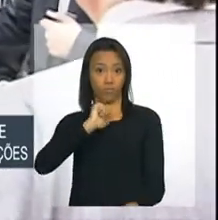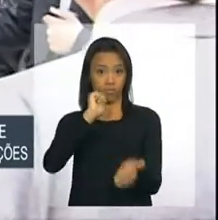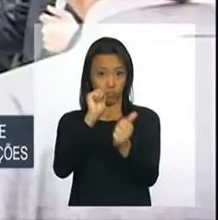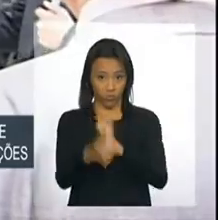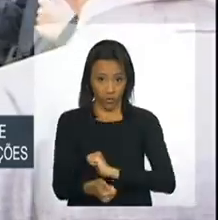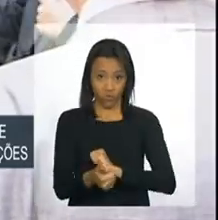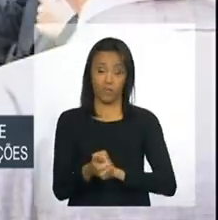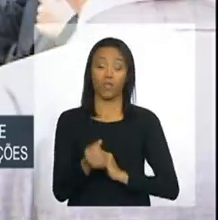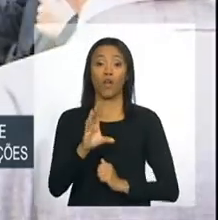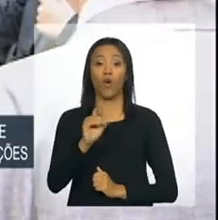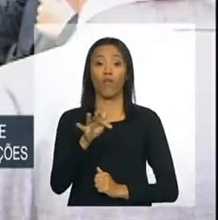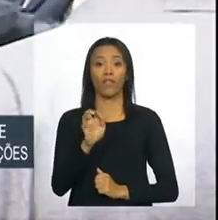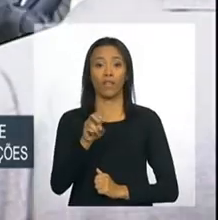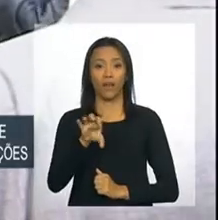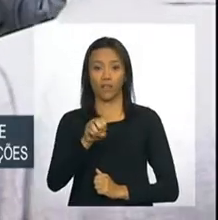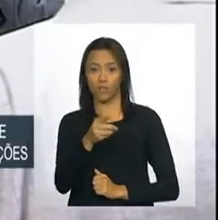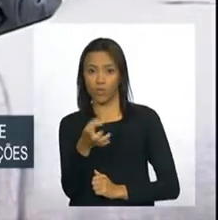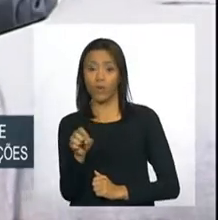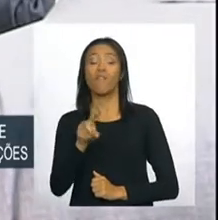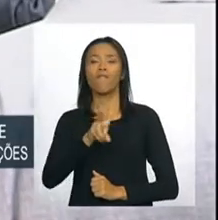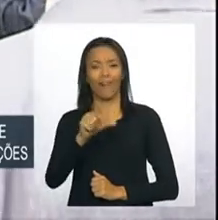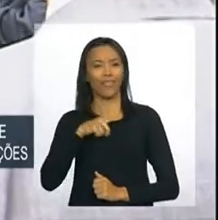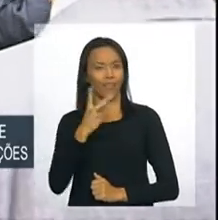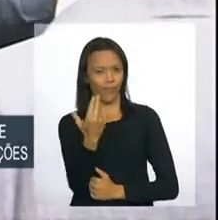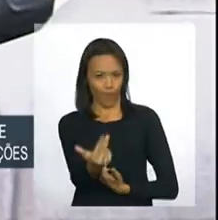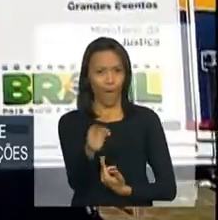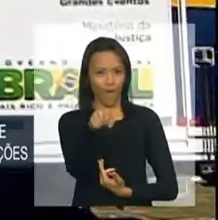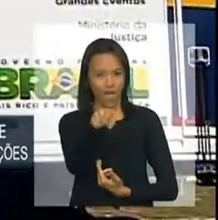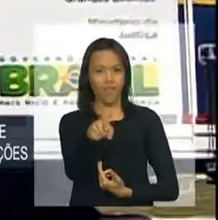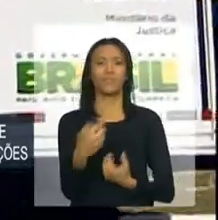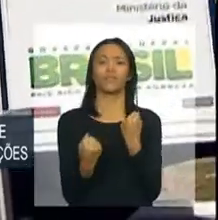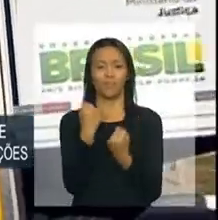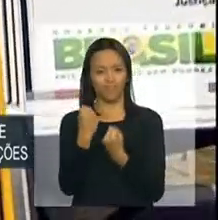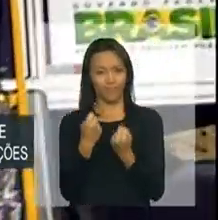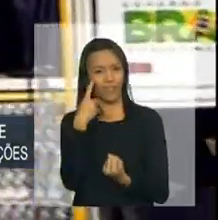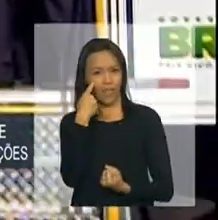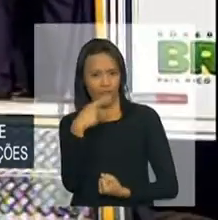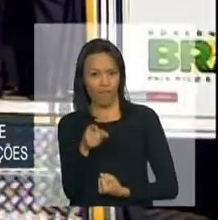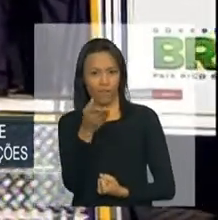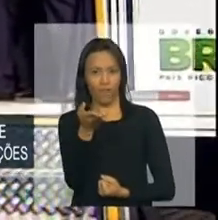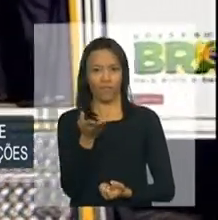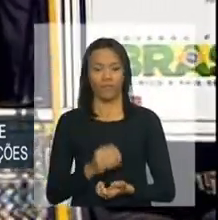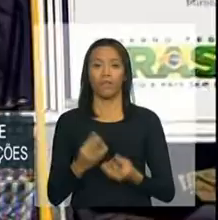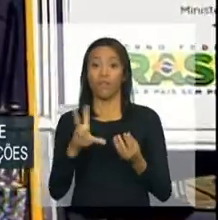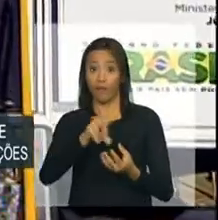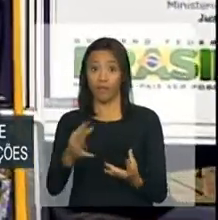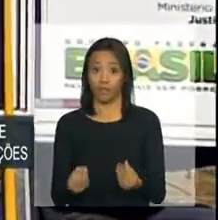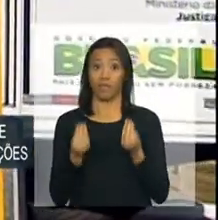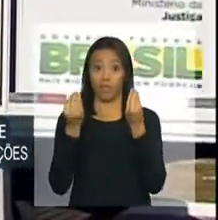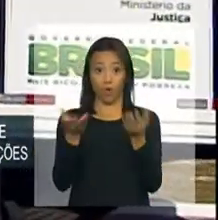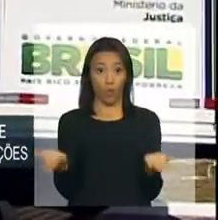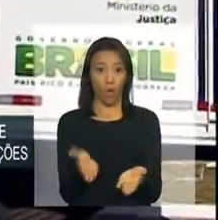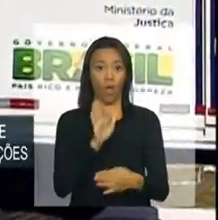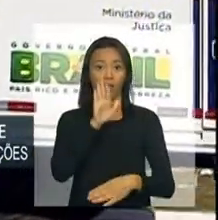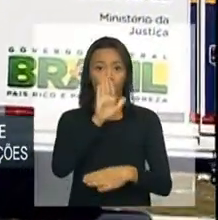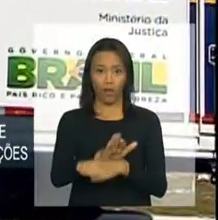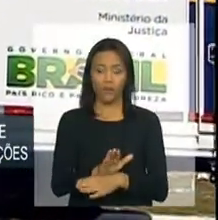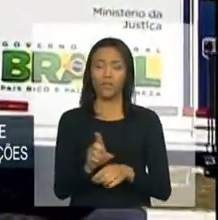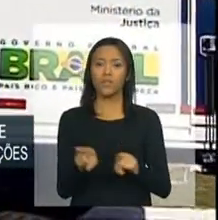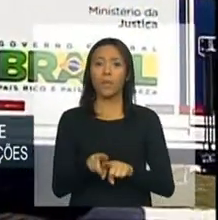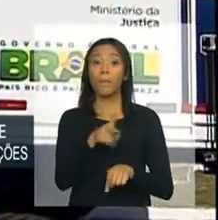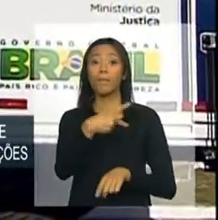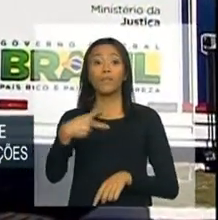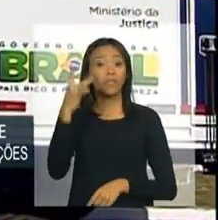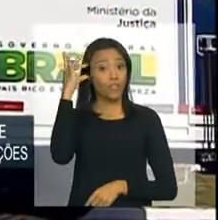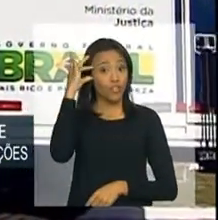das Confederações vão ter centros integrados móveis como esse que está sendo entregue hoje à tarde e a presidenta Dilma